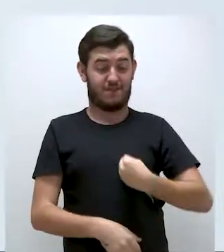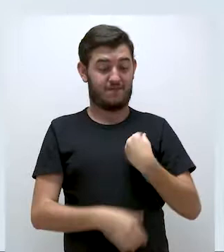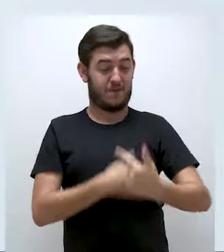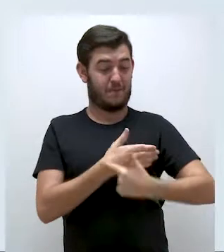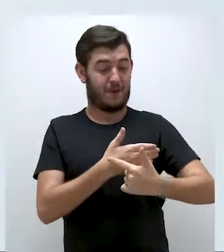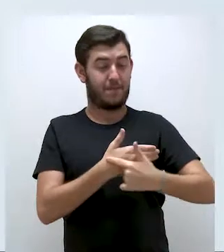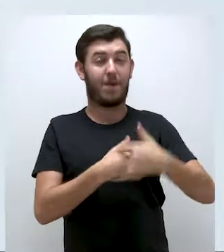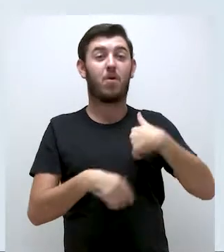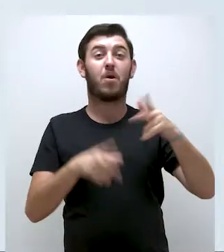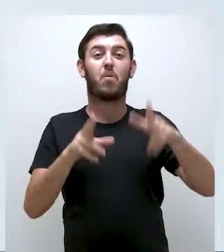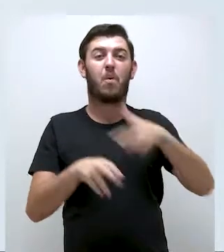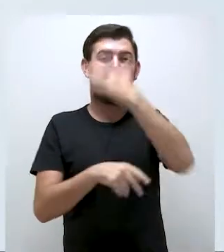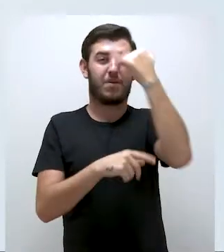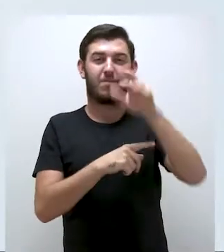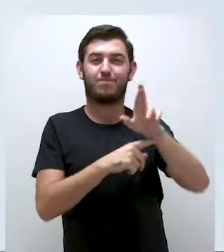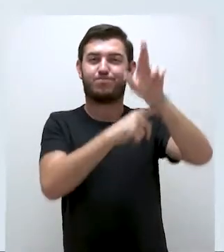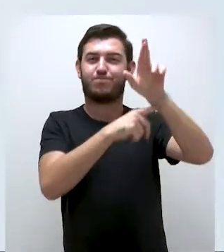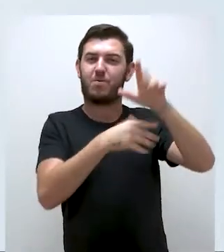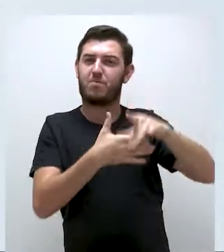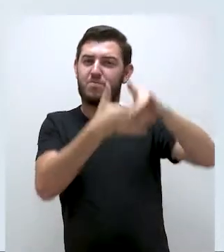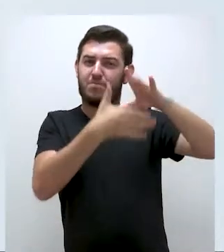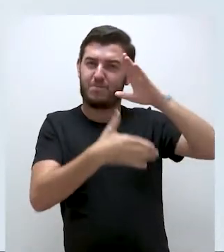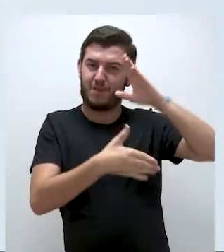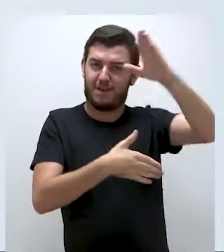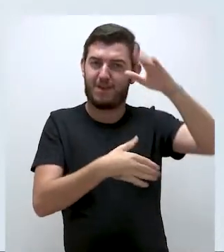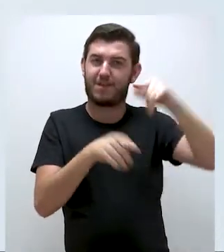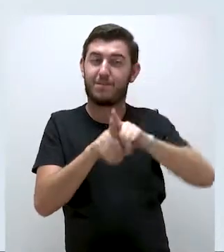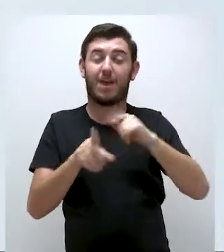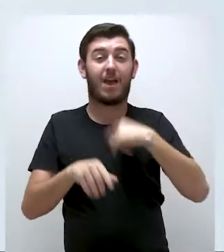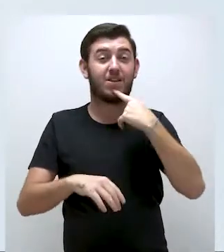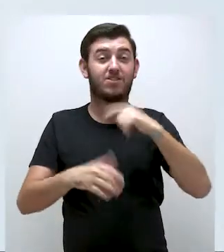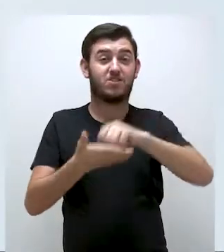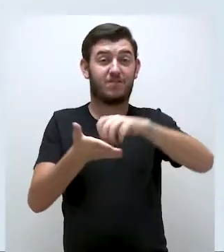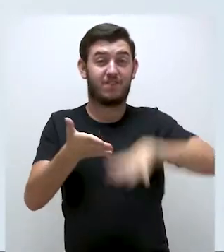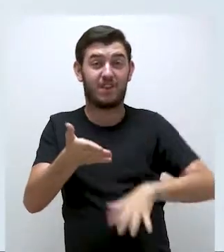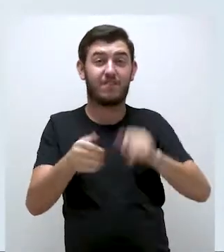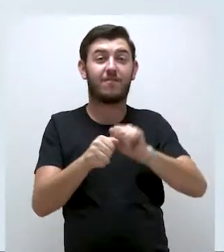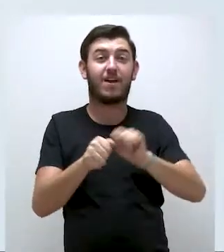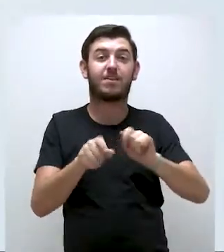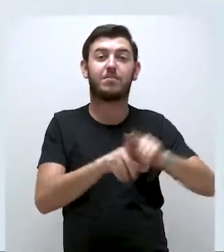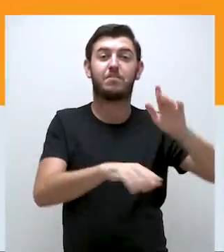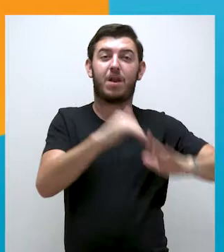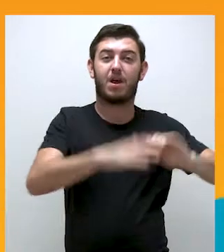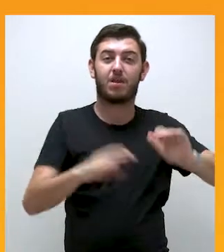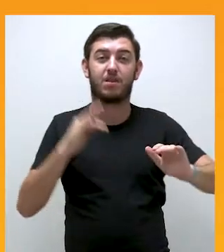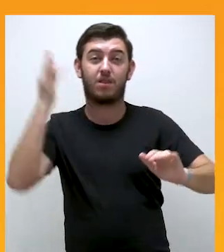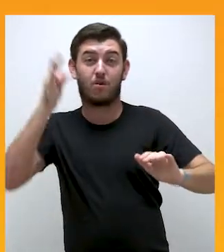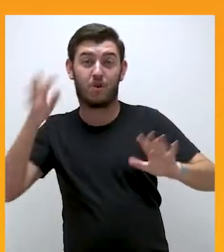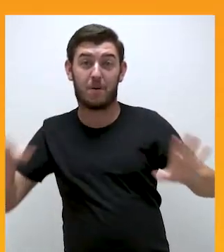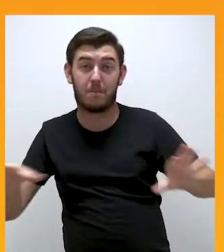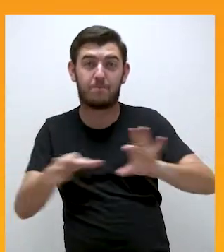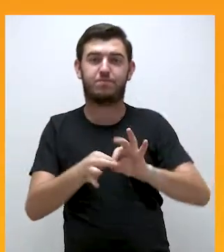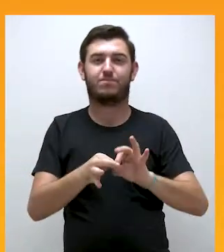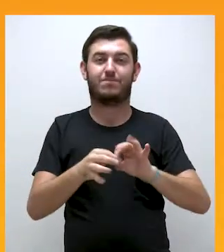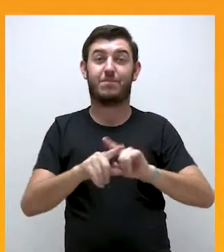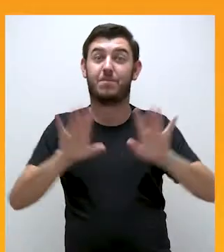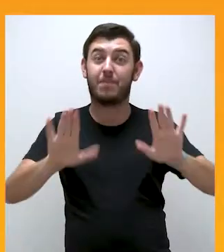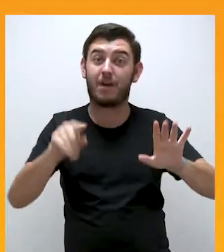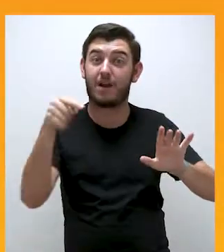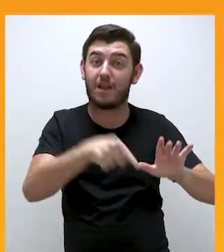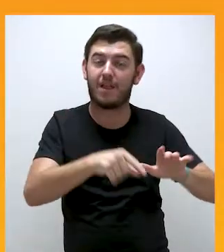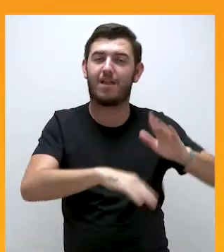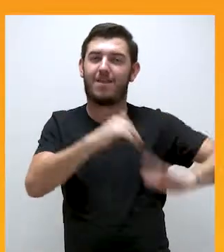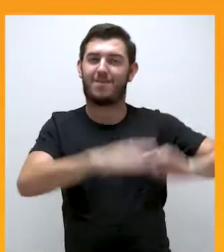de protagonista, com atividades que alinham teoria à prática. E falando em práticas, é nessa etapa que o